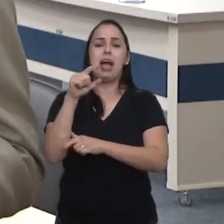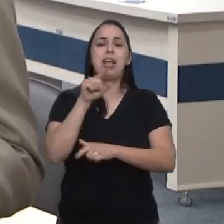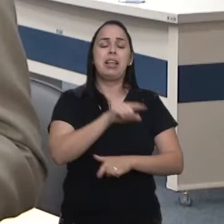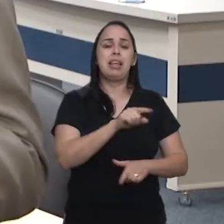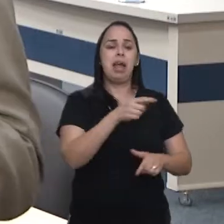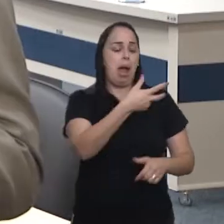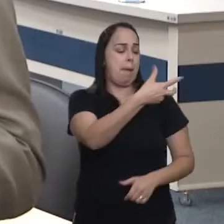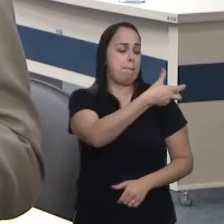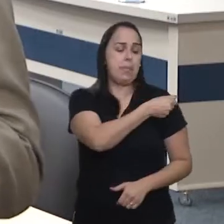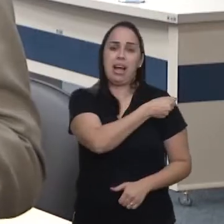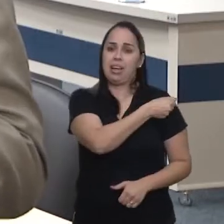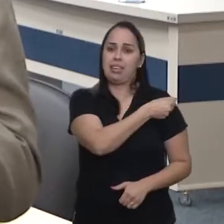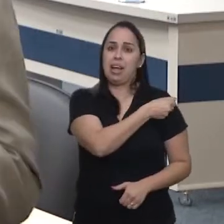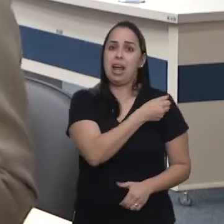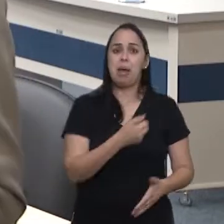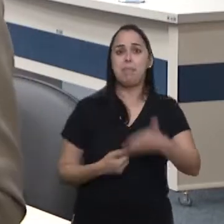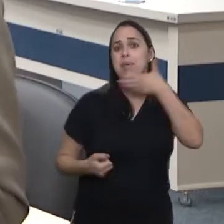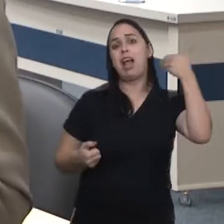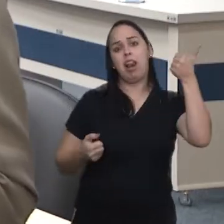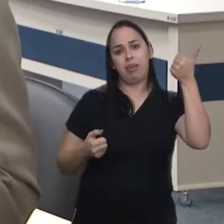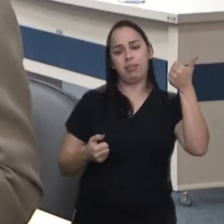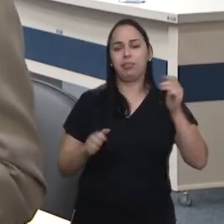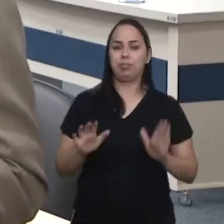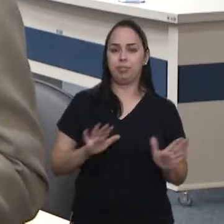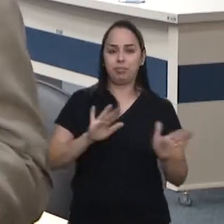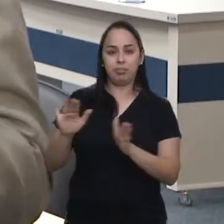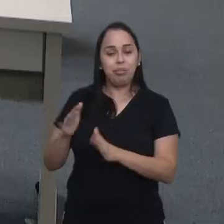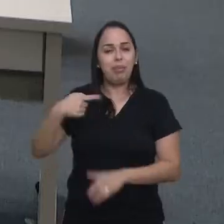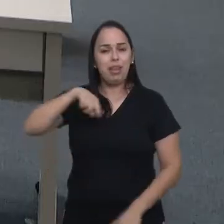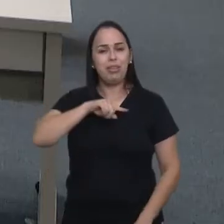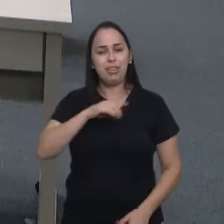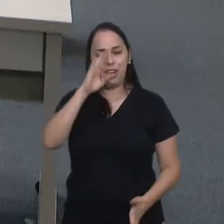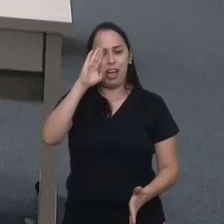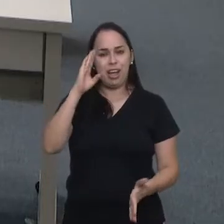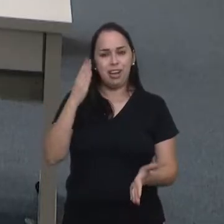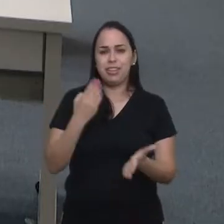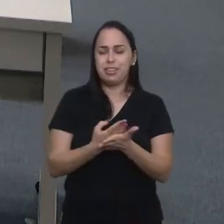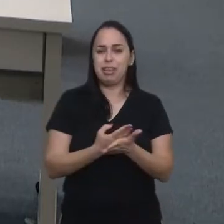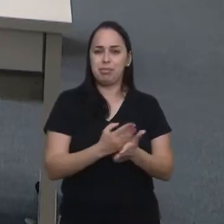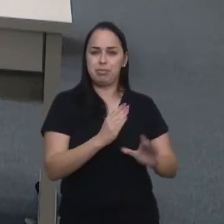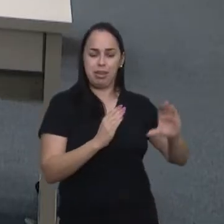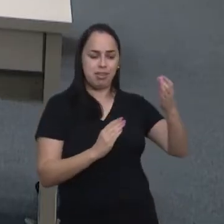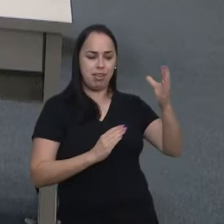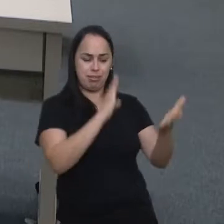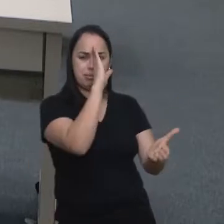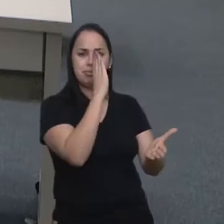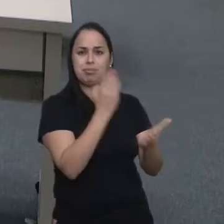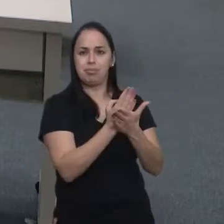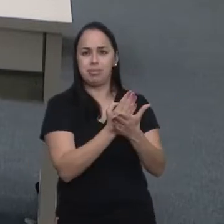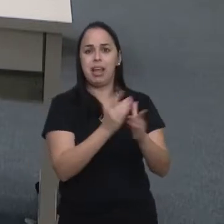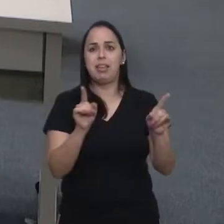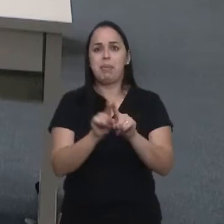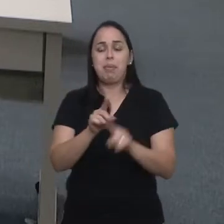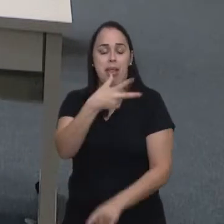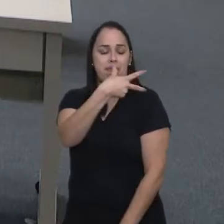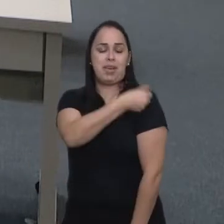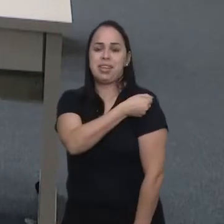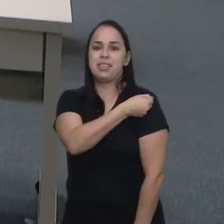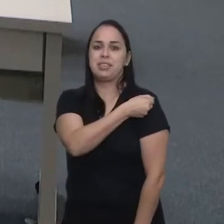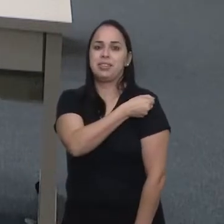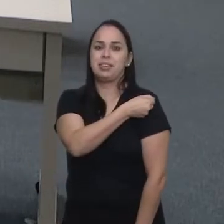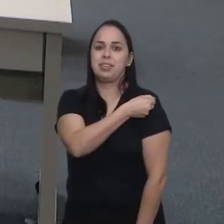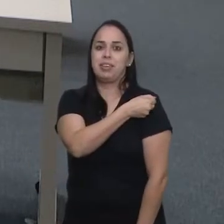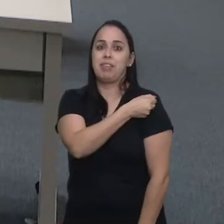maiores do que qualquer incidência baixa pelas vacinações. Nós temos que acreditar na ciência, nós temos que acreditar